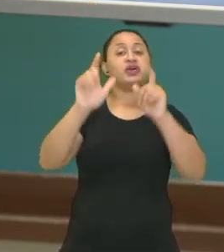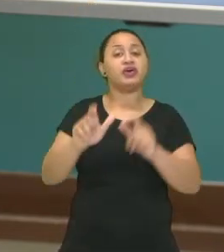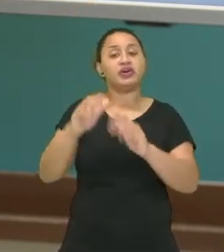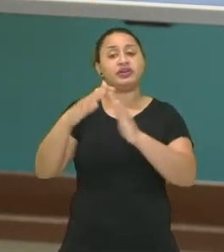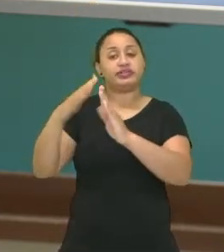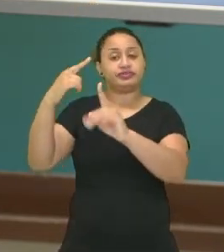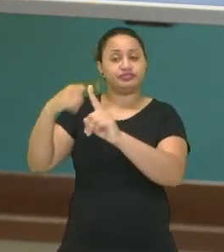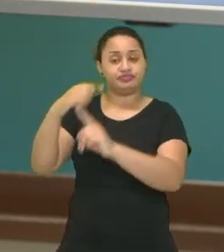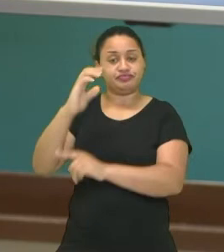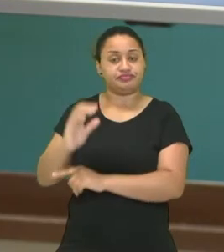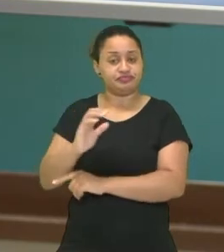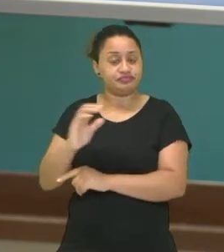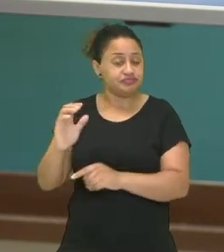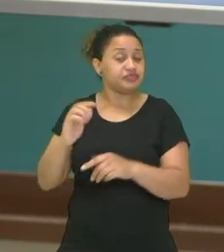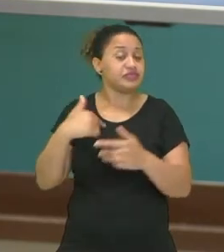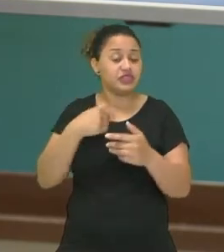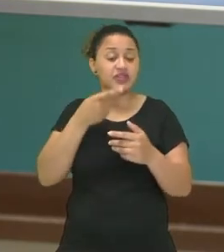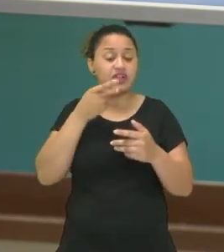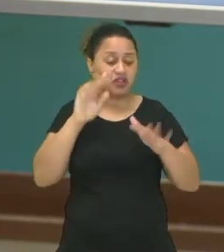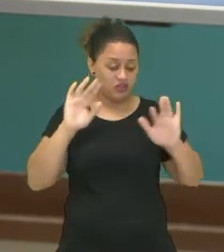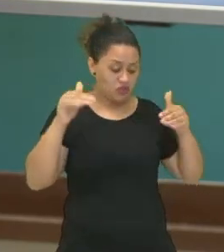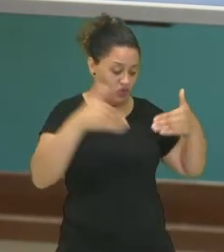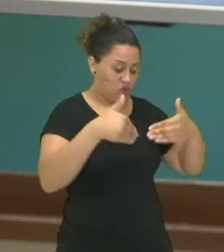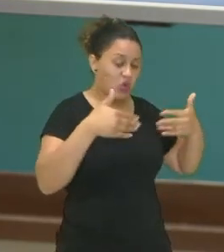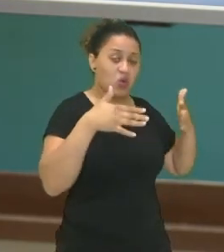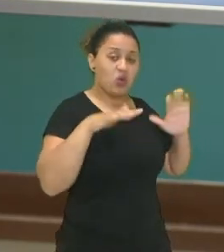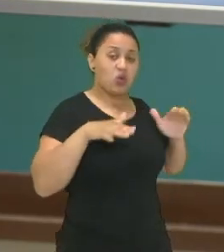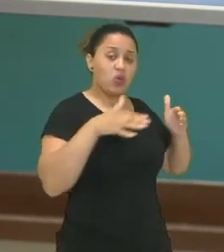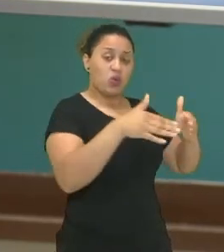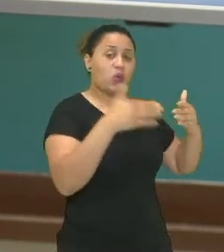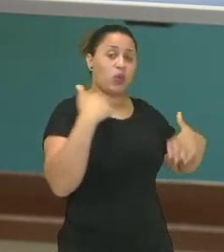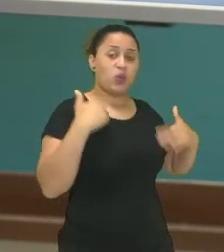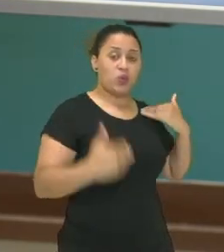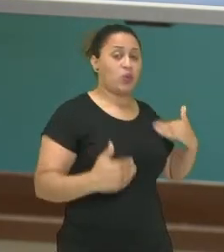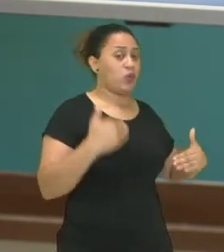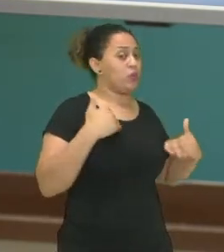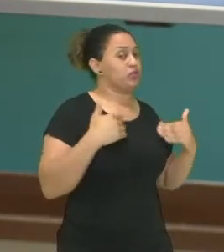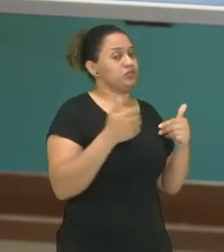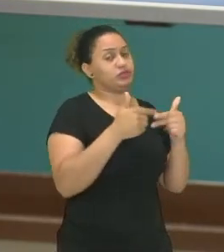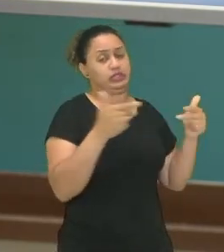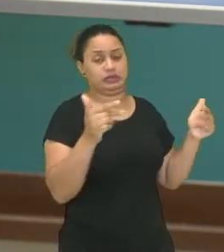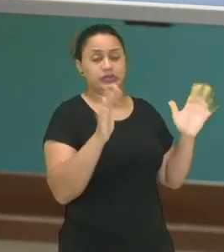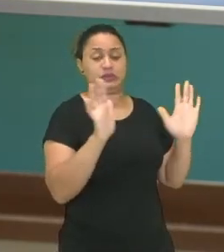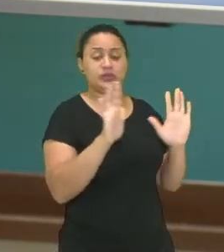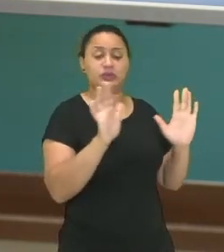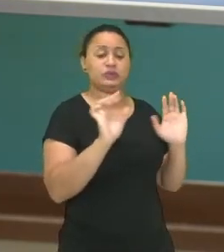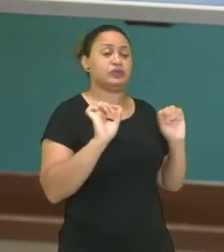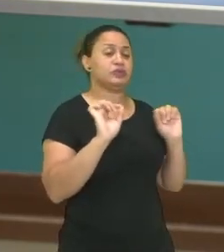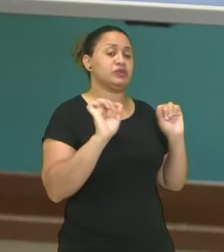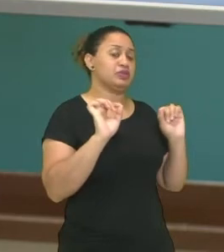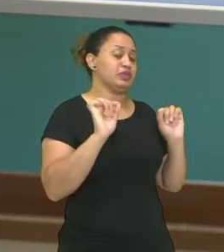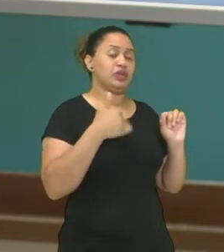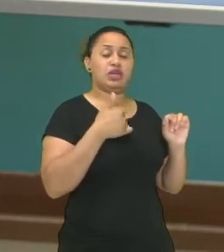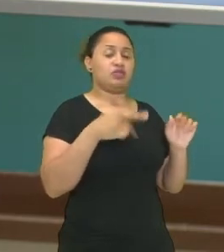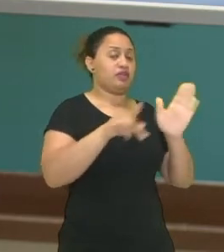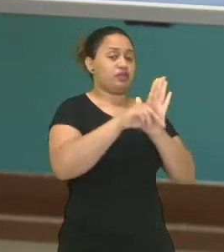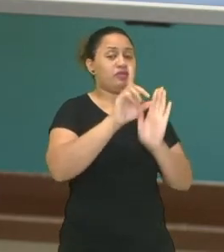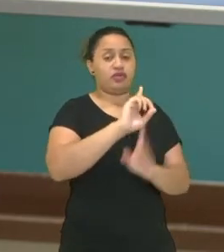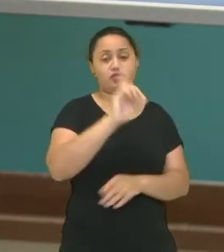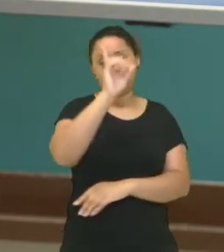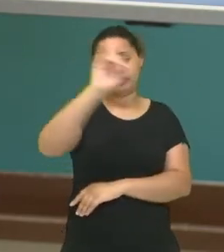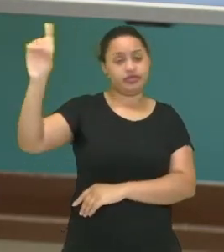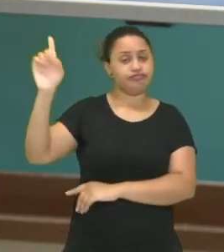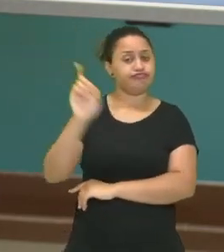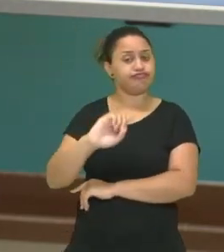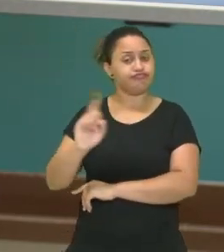igreja falava que o culto do corpo, o embelezamento do corpo era algo que não vinha de Deus.